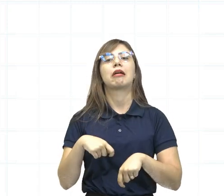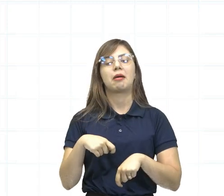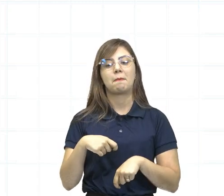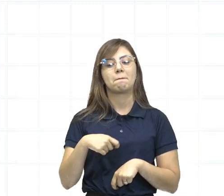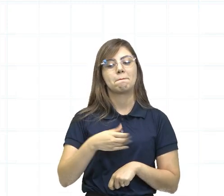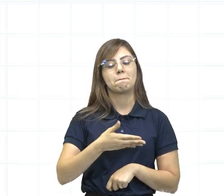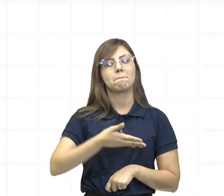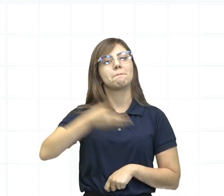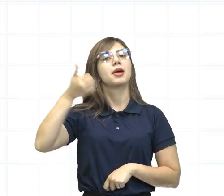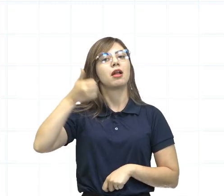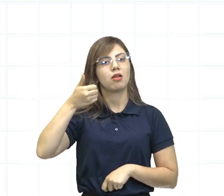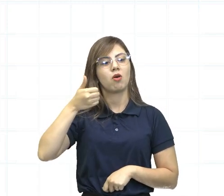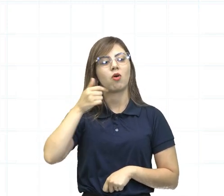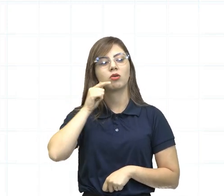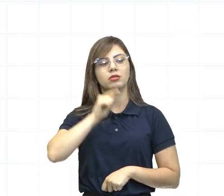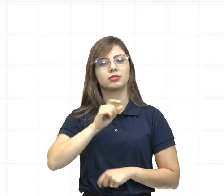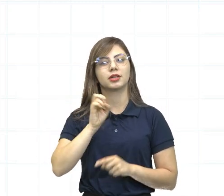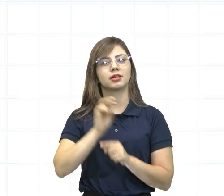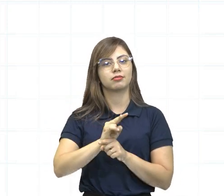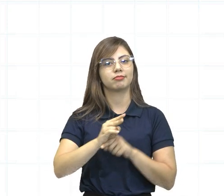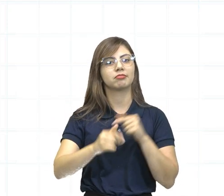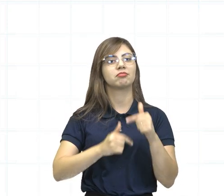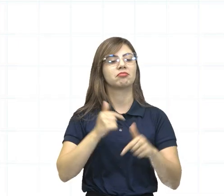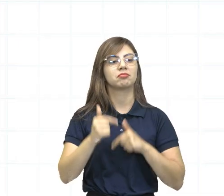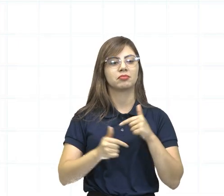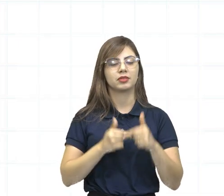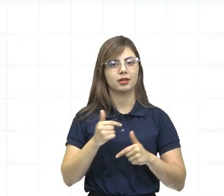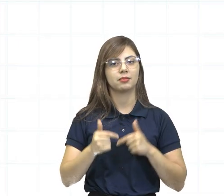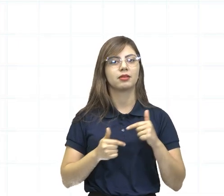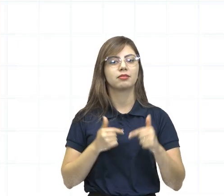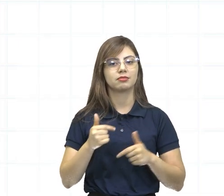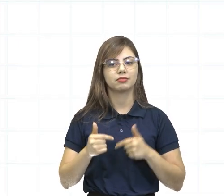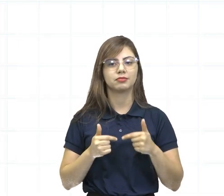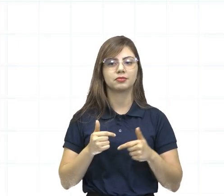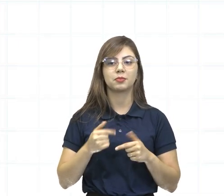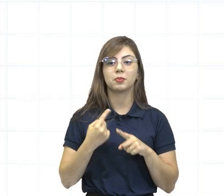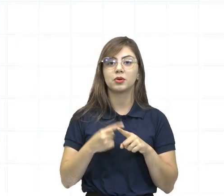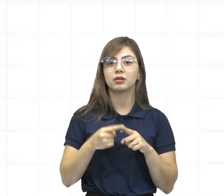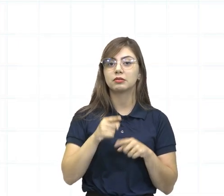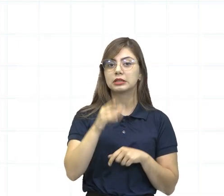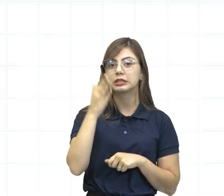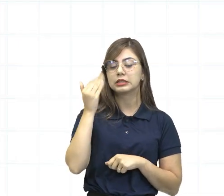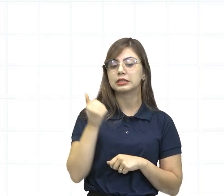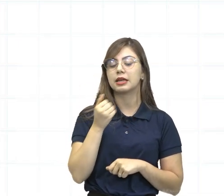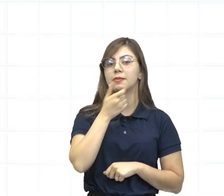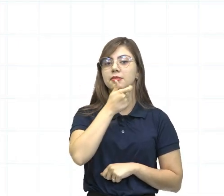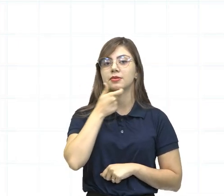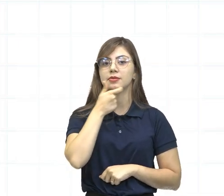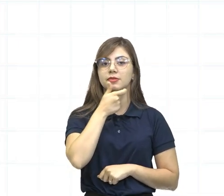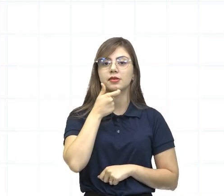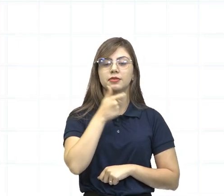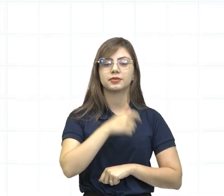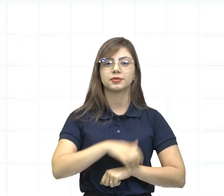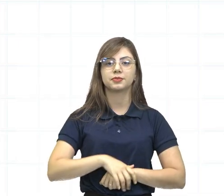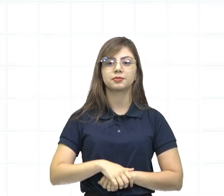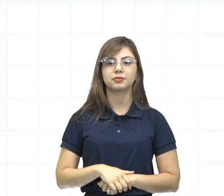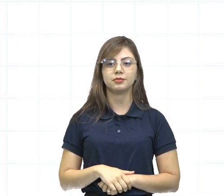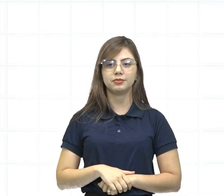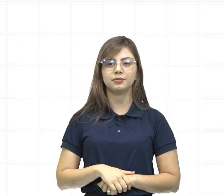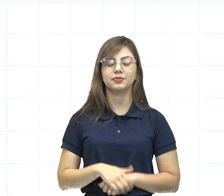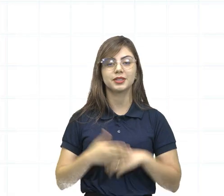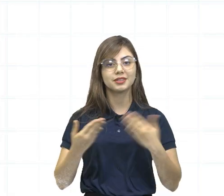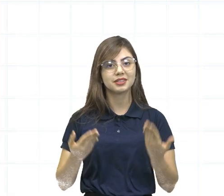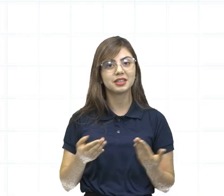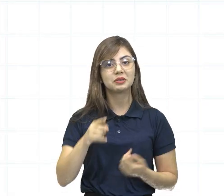no mercado de trabalho é grande quando você tem o estudo da língua inglesa. Então, o seu